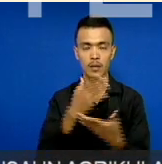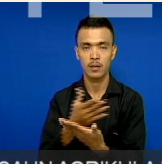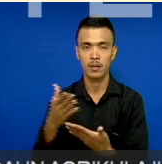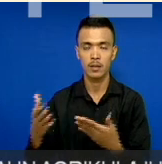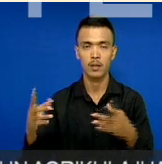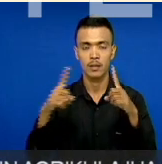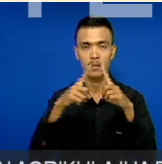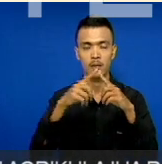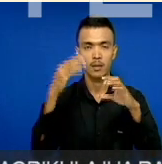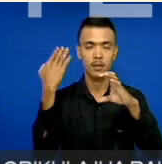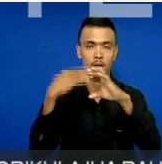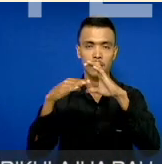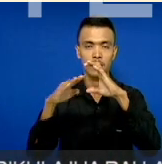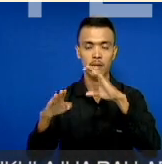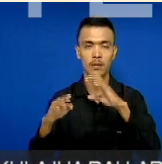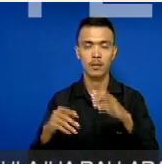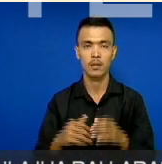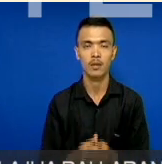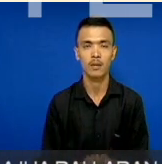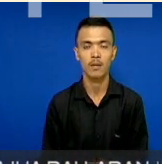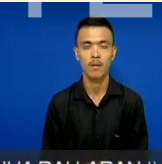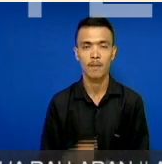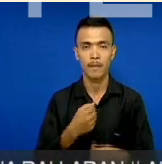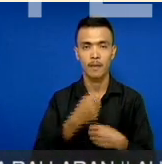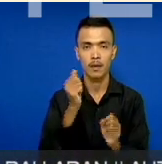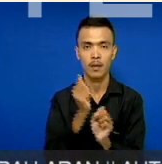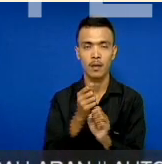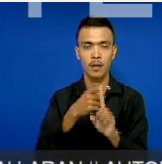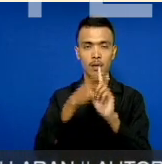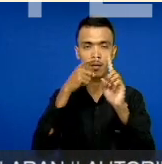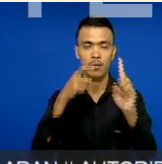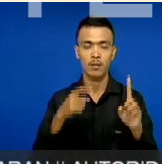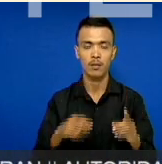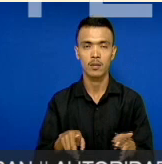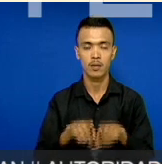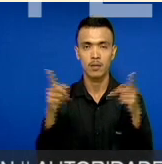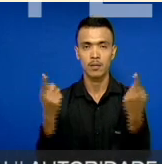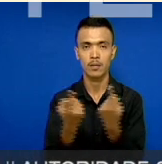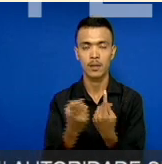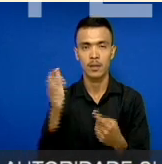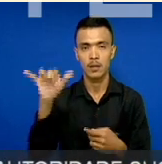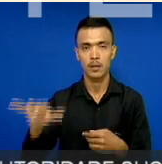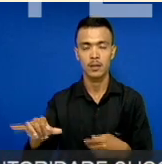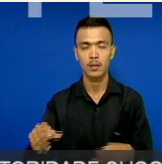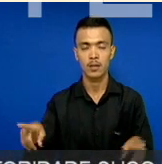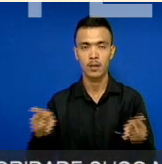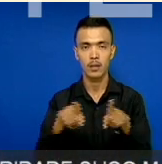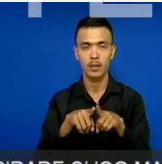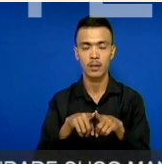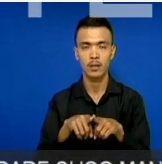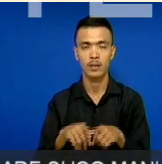ba transformação, ba produtos finais, nebe produz usi micro no pequenas empresas sira, o de produz nuda